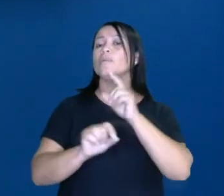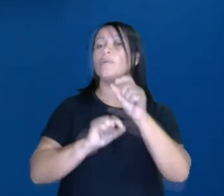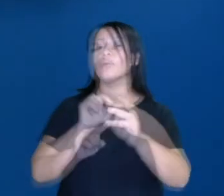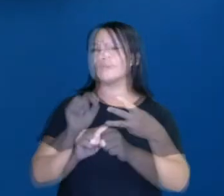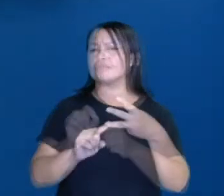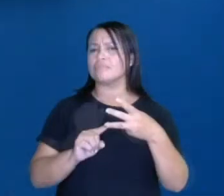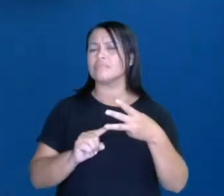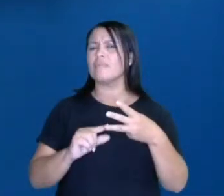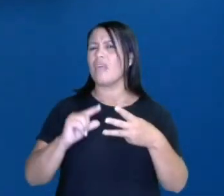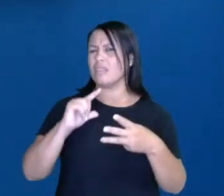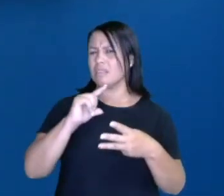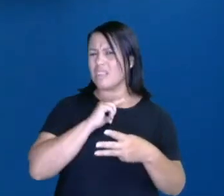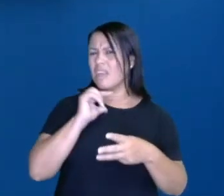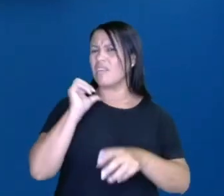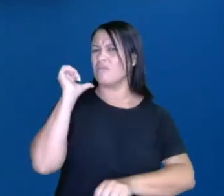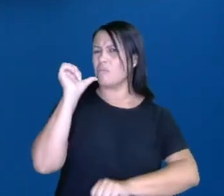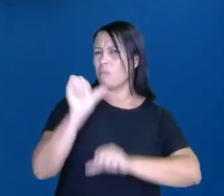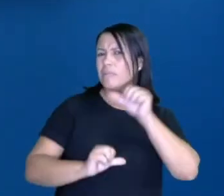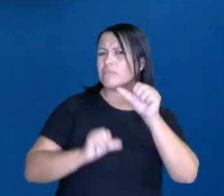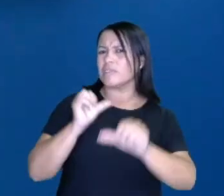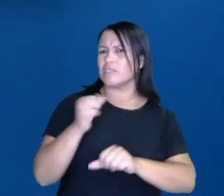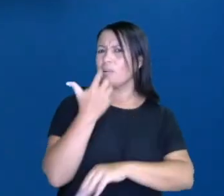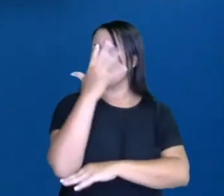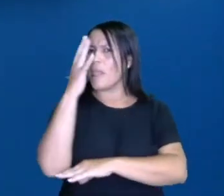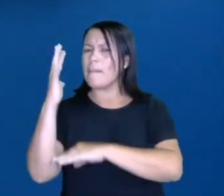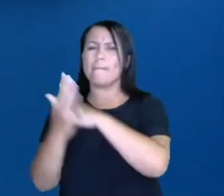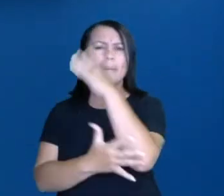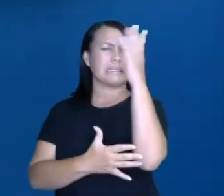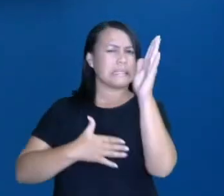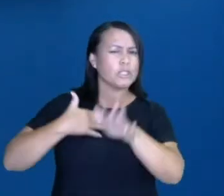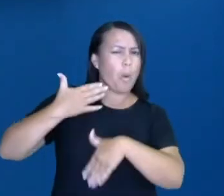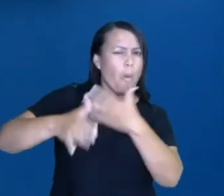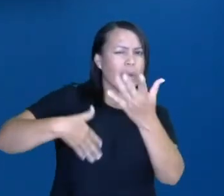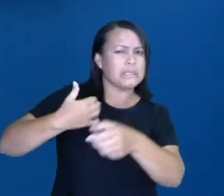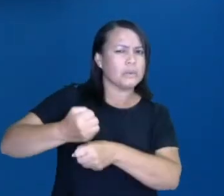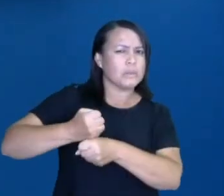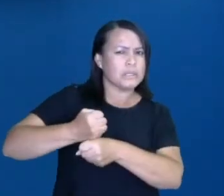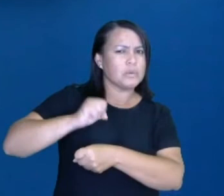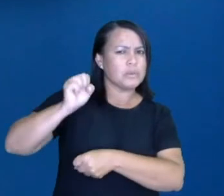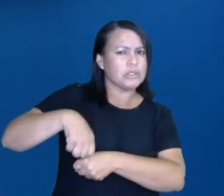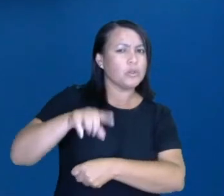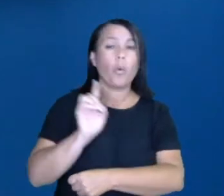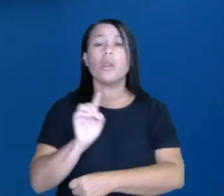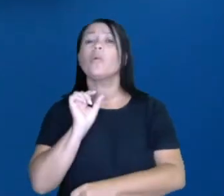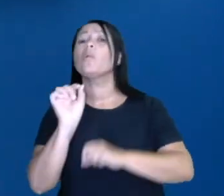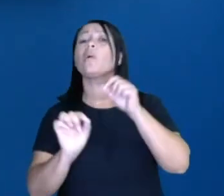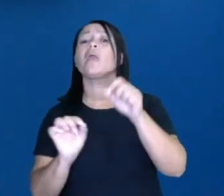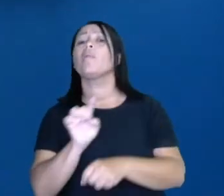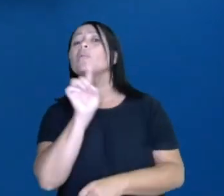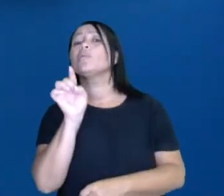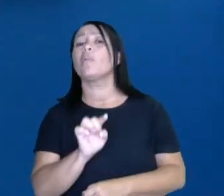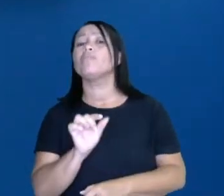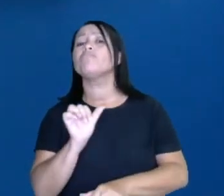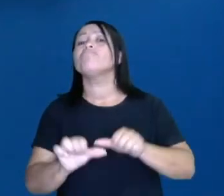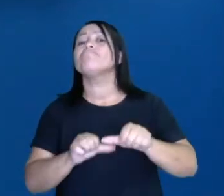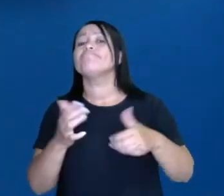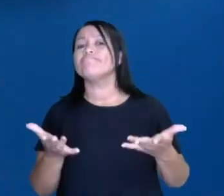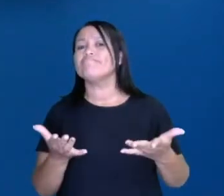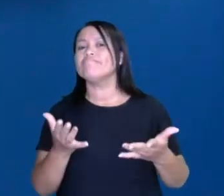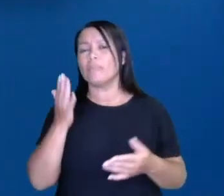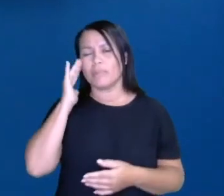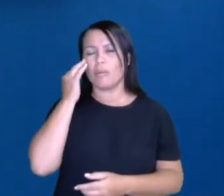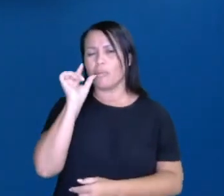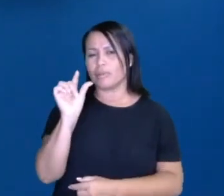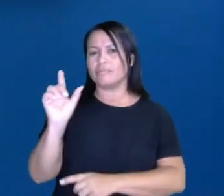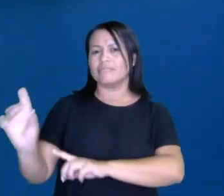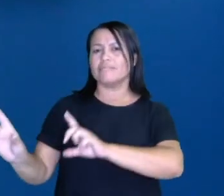seguinte: houve modificações na paisagem com o passar do tempo? O que mudou? Vamos entender um